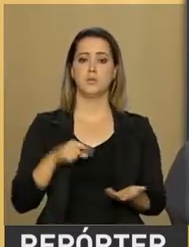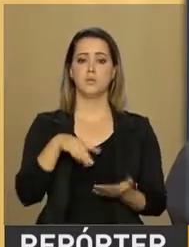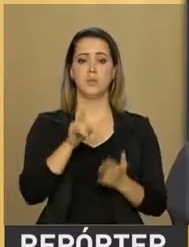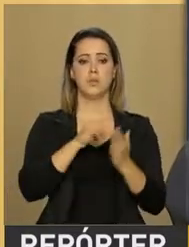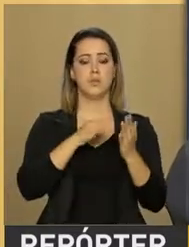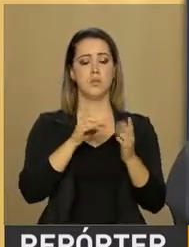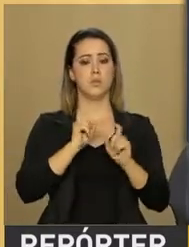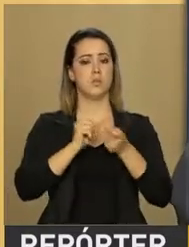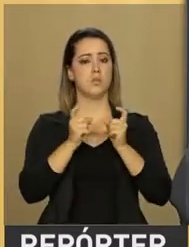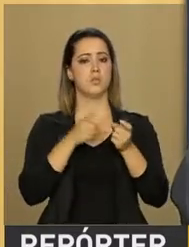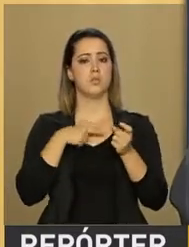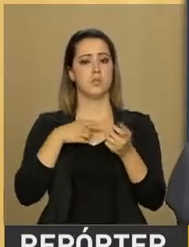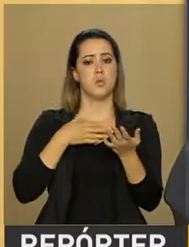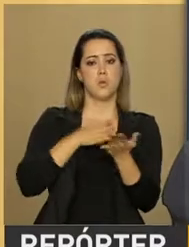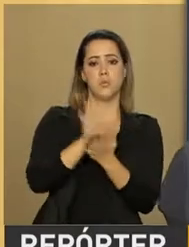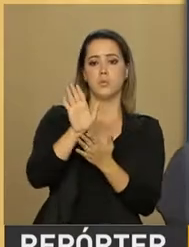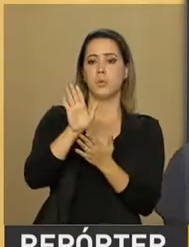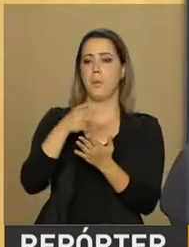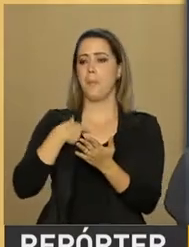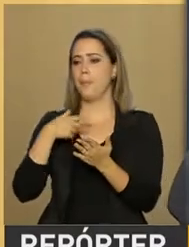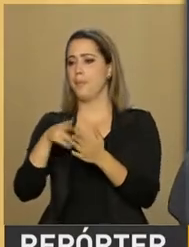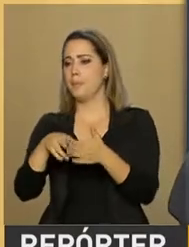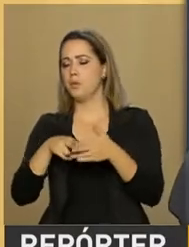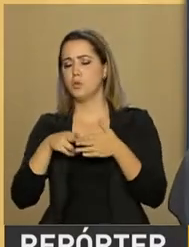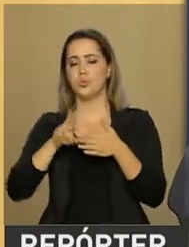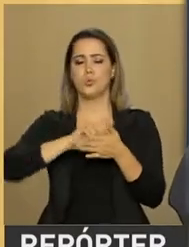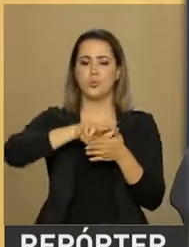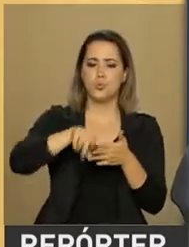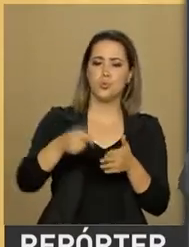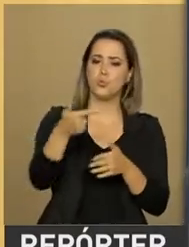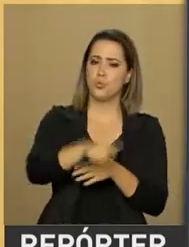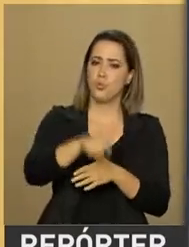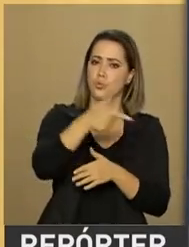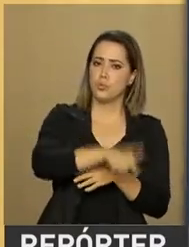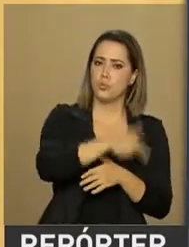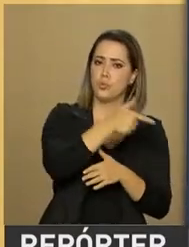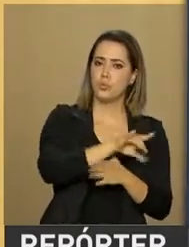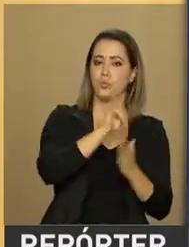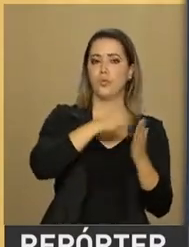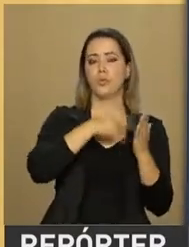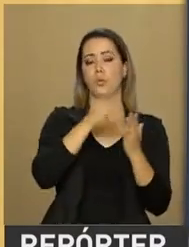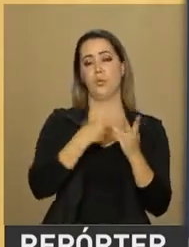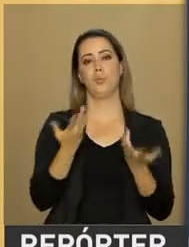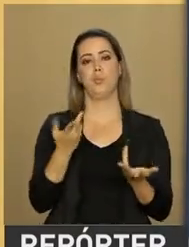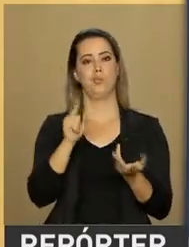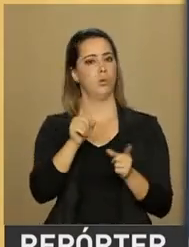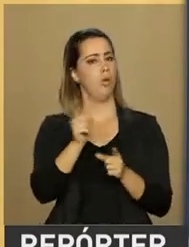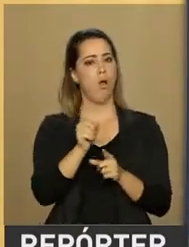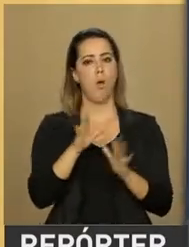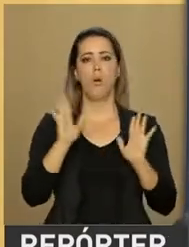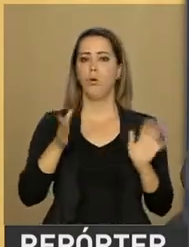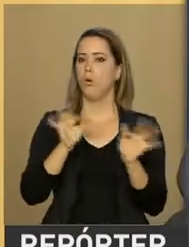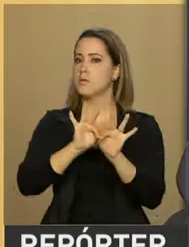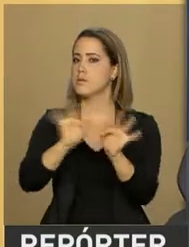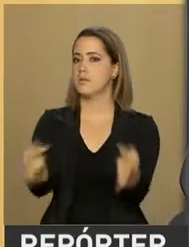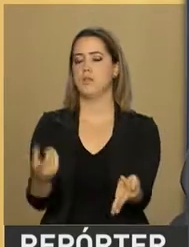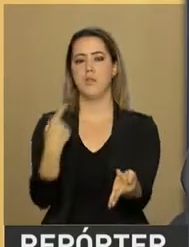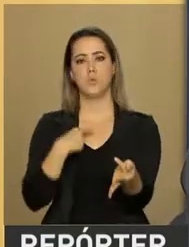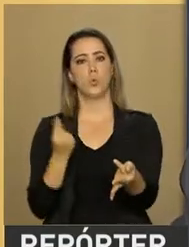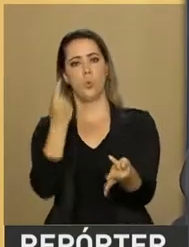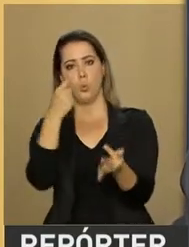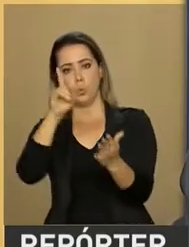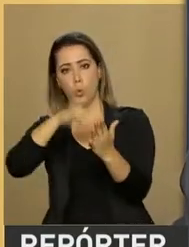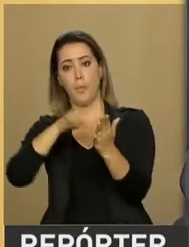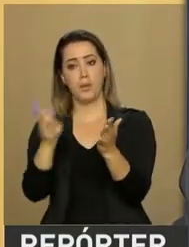não faça várias vezes a mesma requisição do mesmo documento. A ideia é que se o documento ou aquela informação já se encontre na base de dados